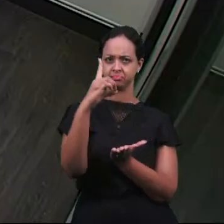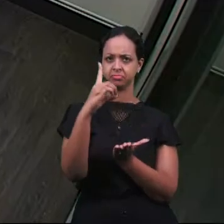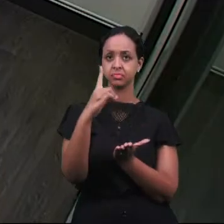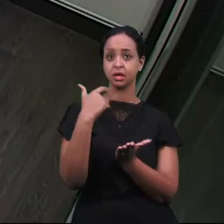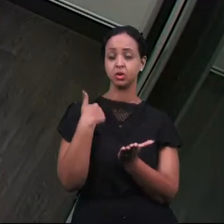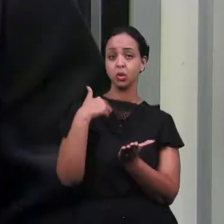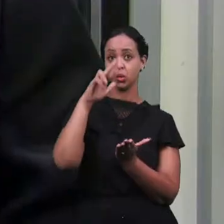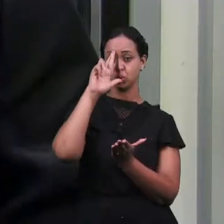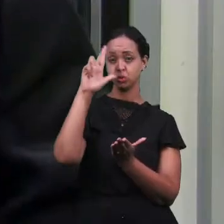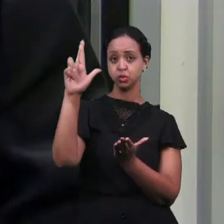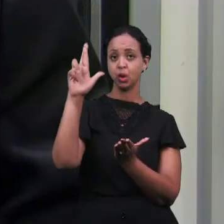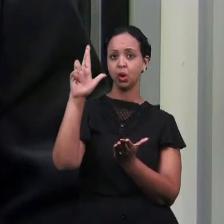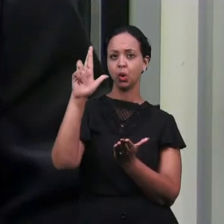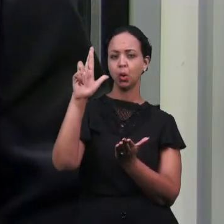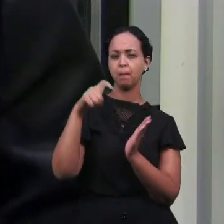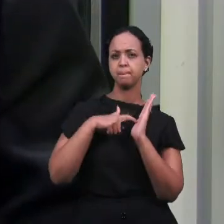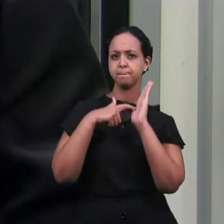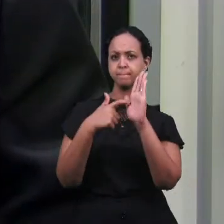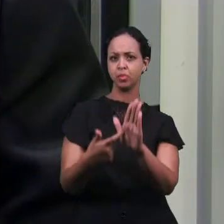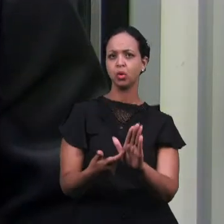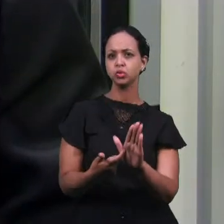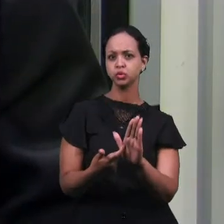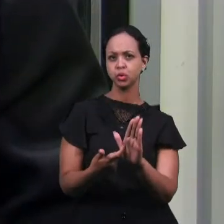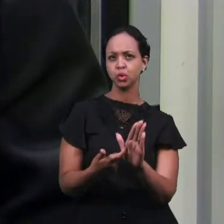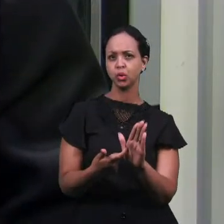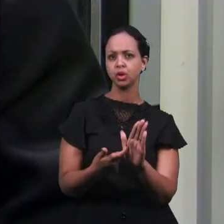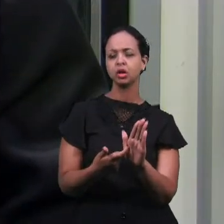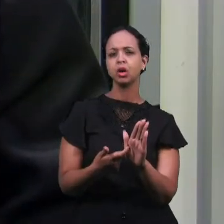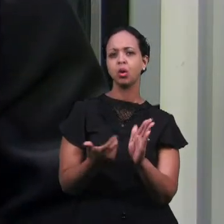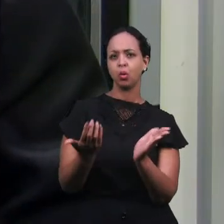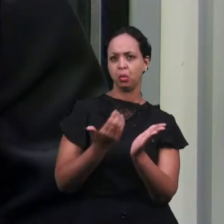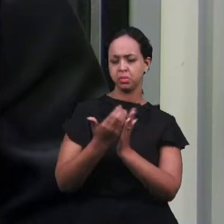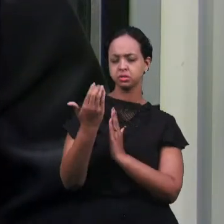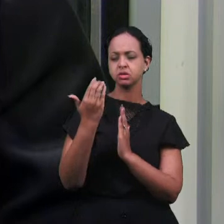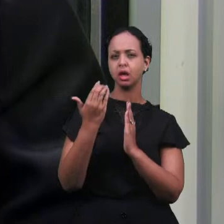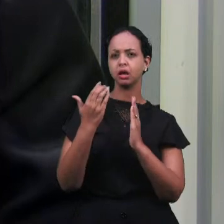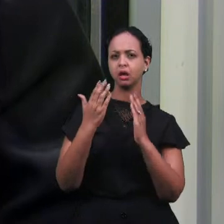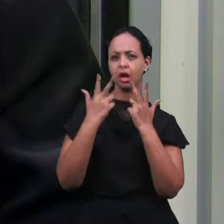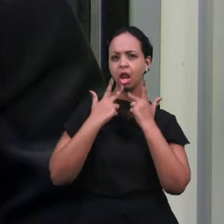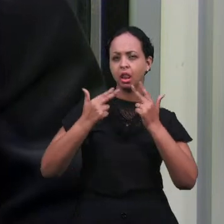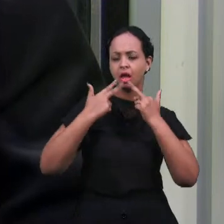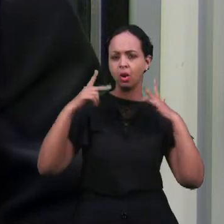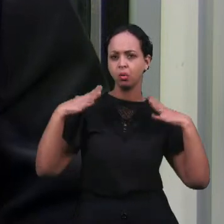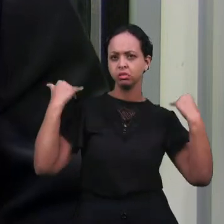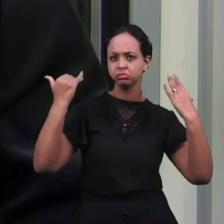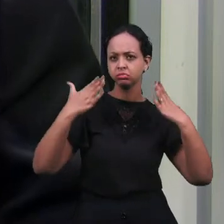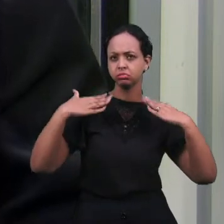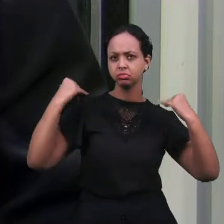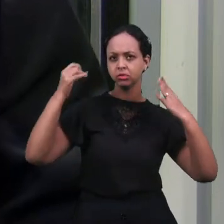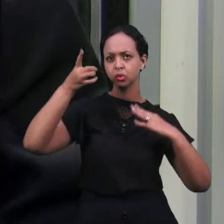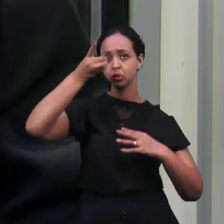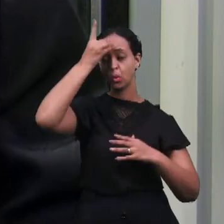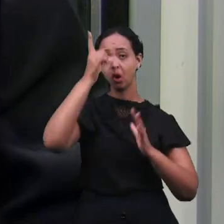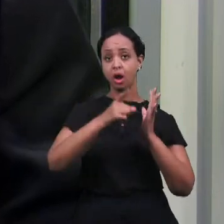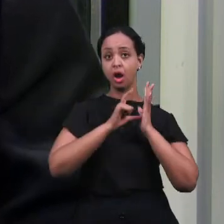eu recebi o dom de línguas, variedade de línguas, o senhor já havia me dado o dom, mas